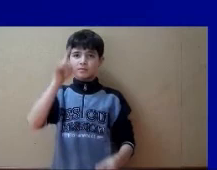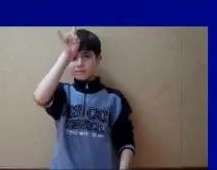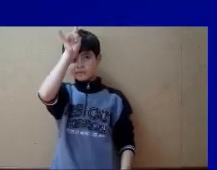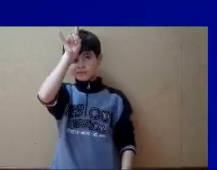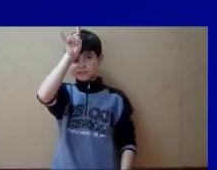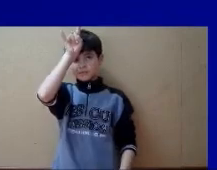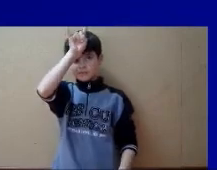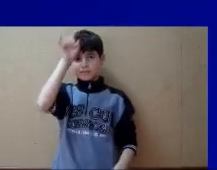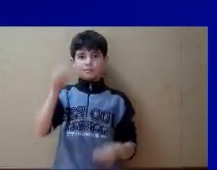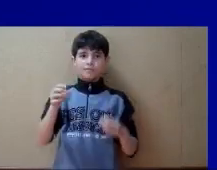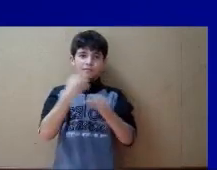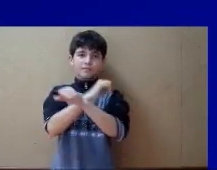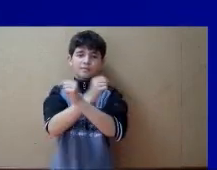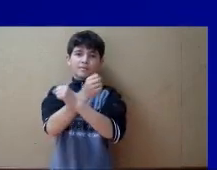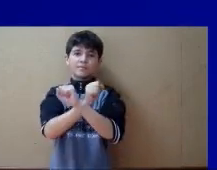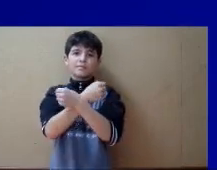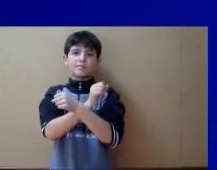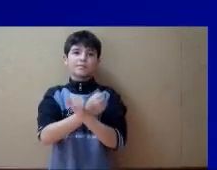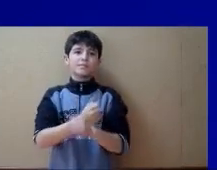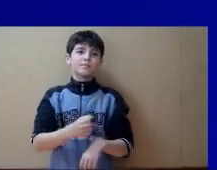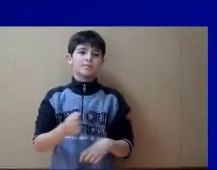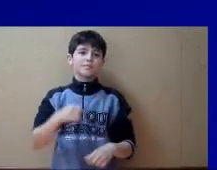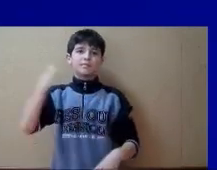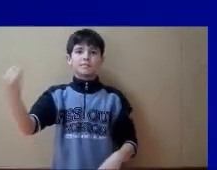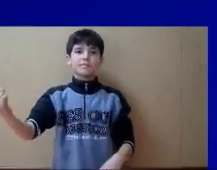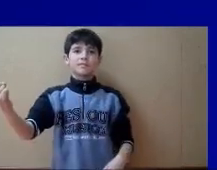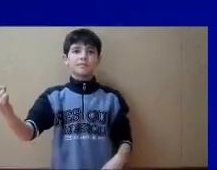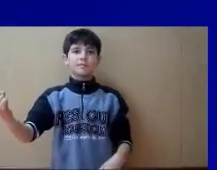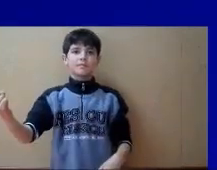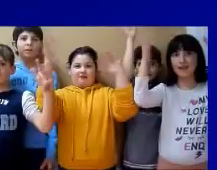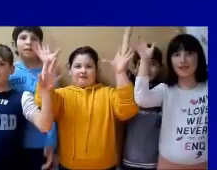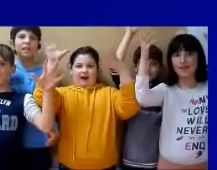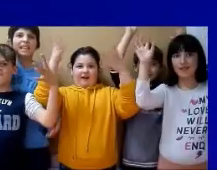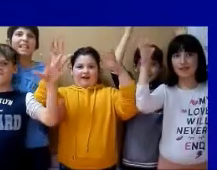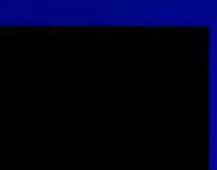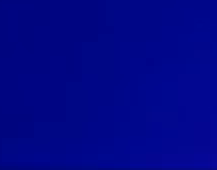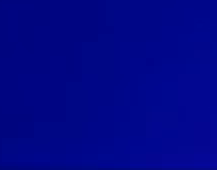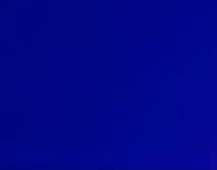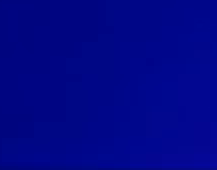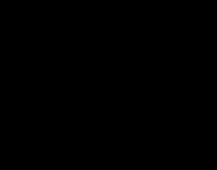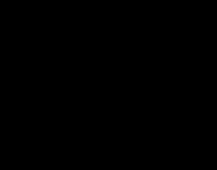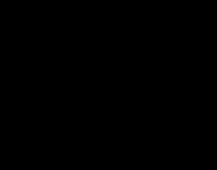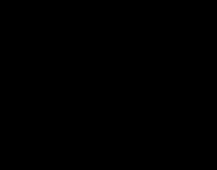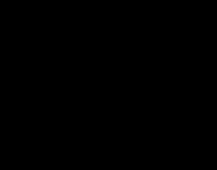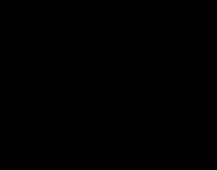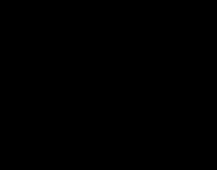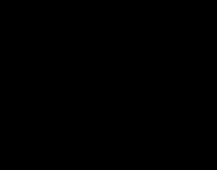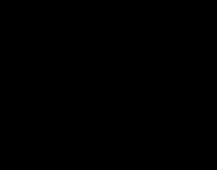Viva!